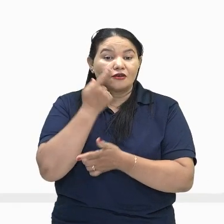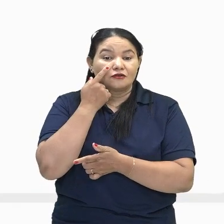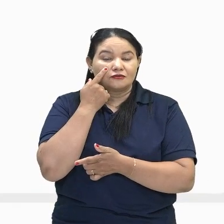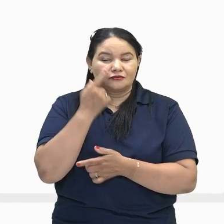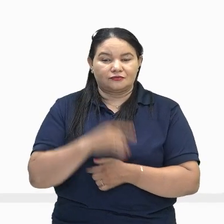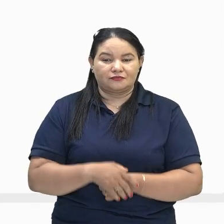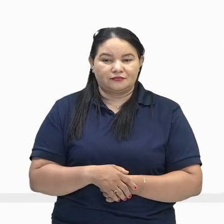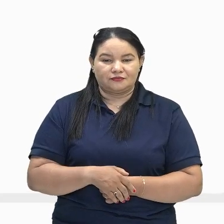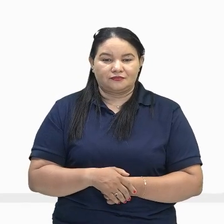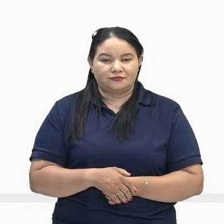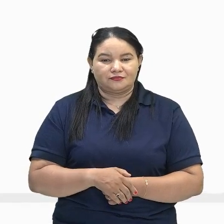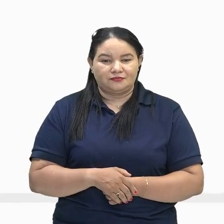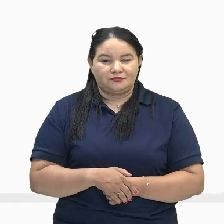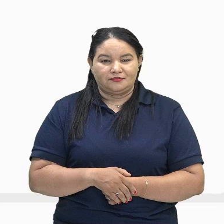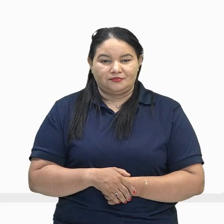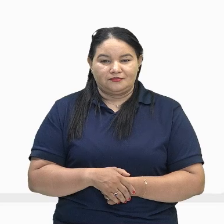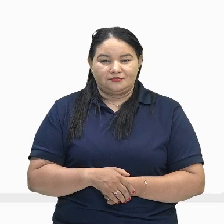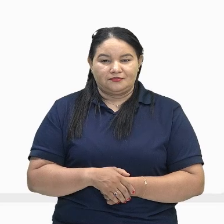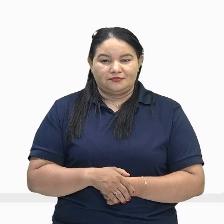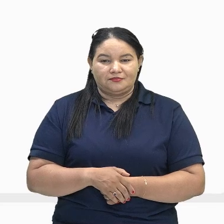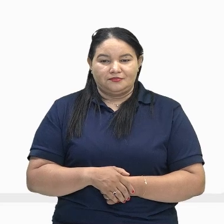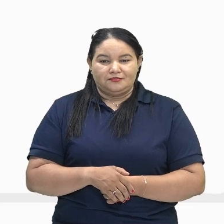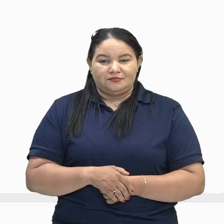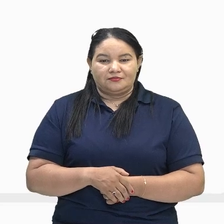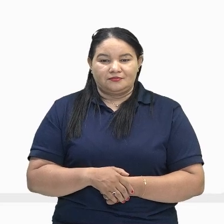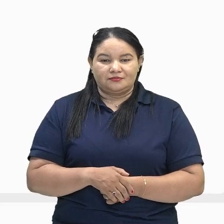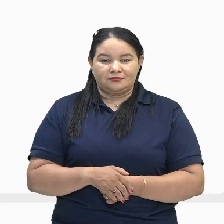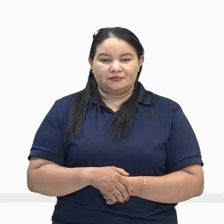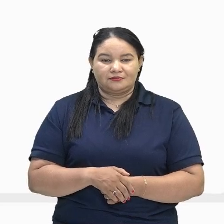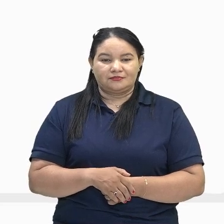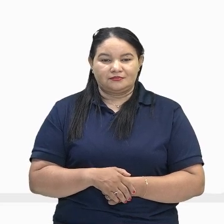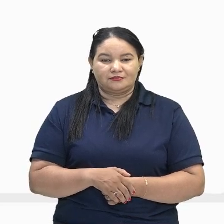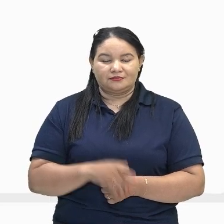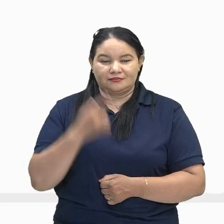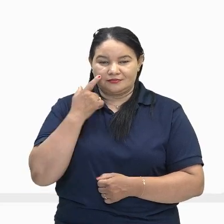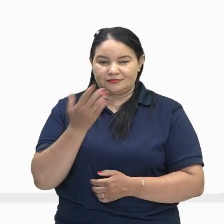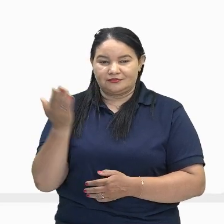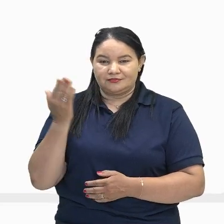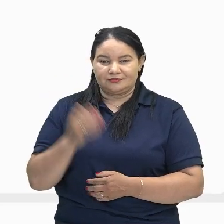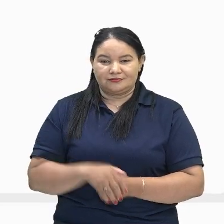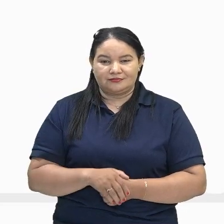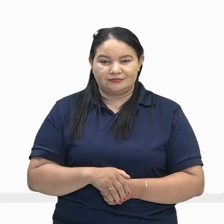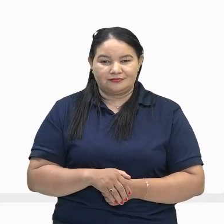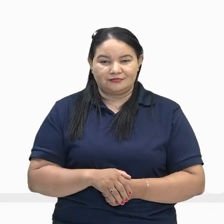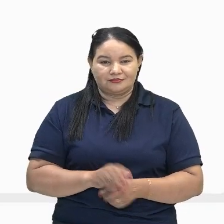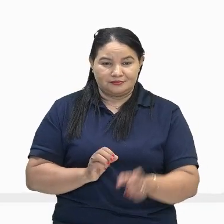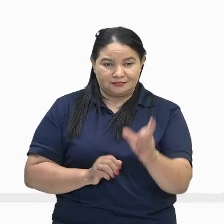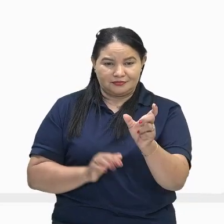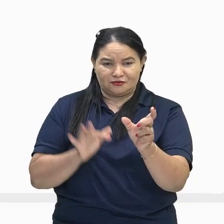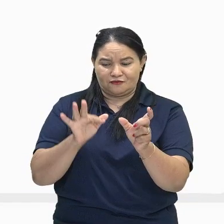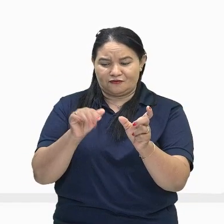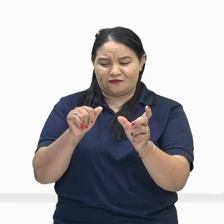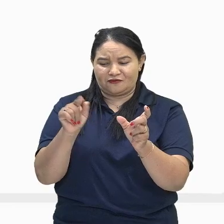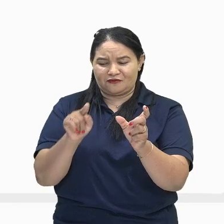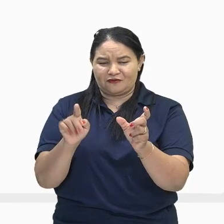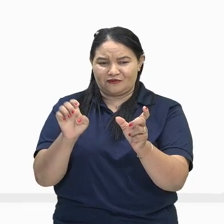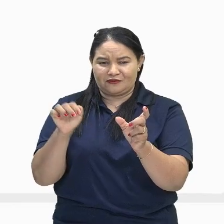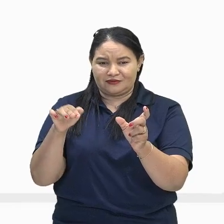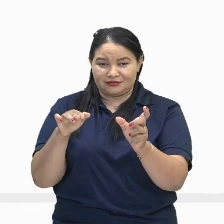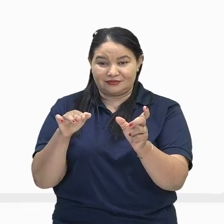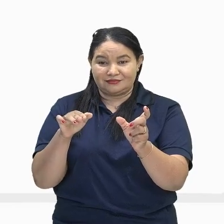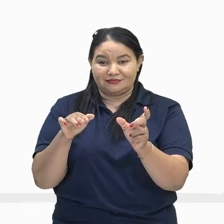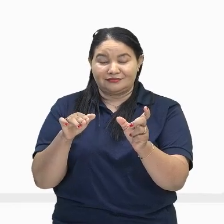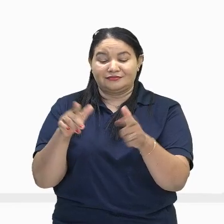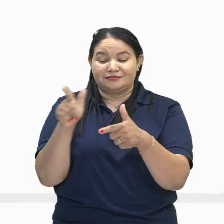um erro gramatical, certo? Está exatamente aqui nesse enunciado. Fazem apenas 2 dias. Observe que o problema